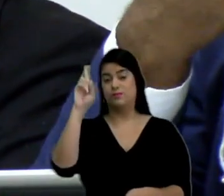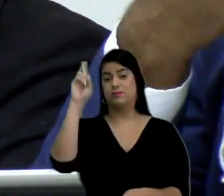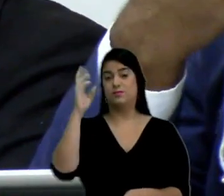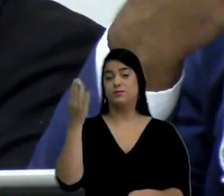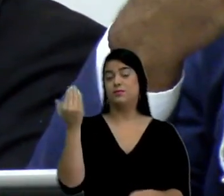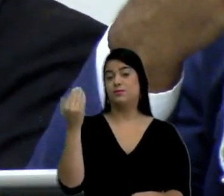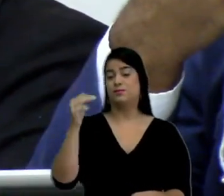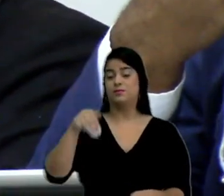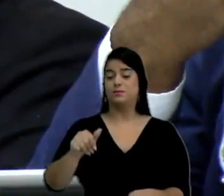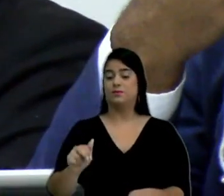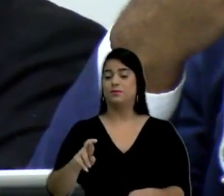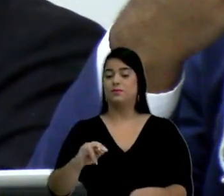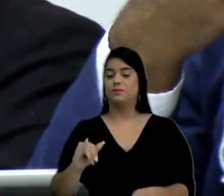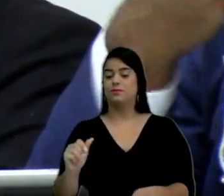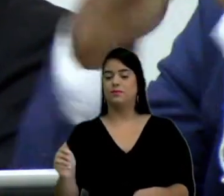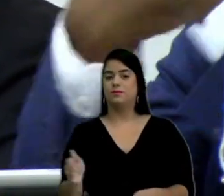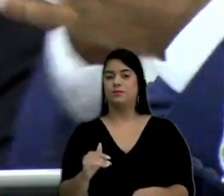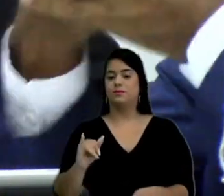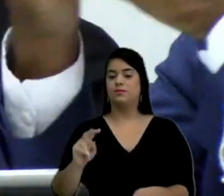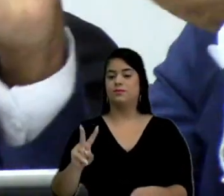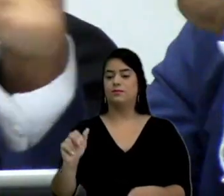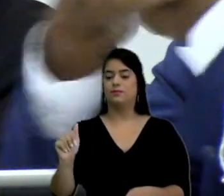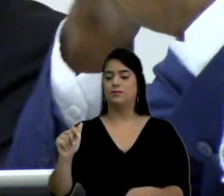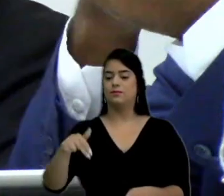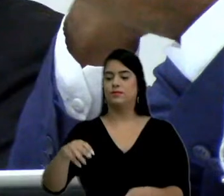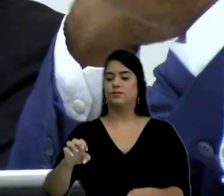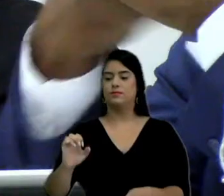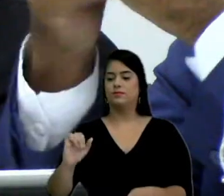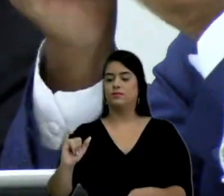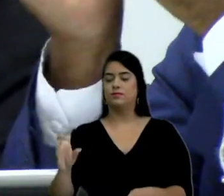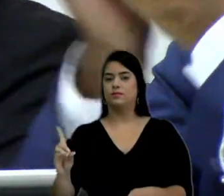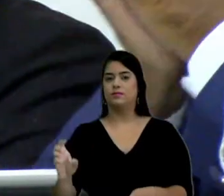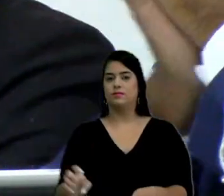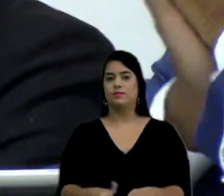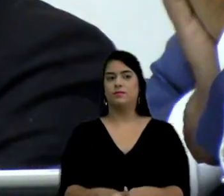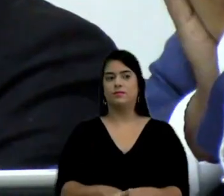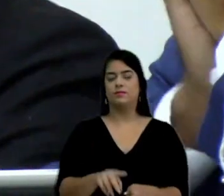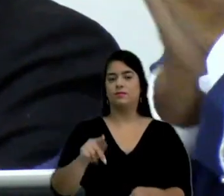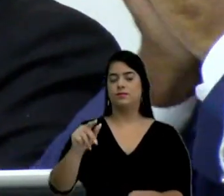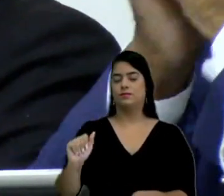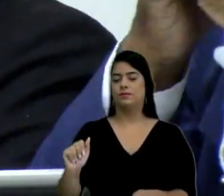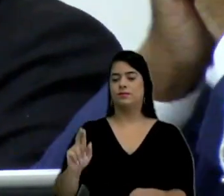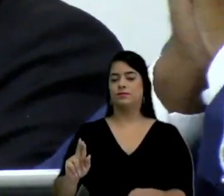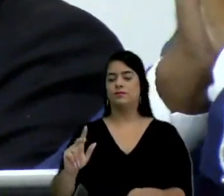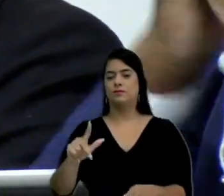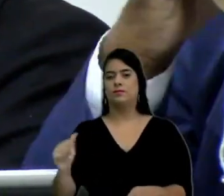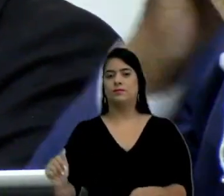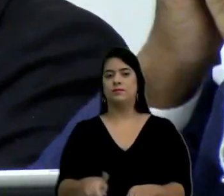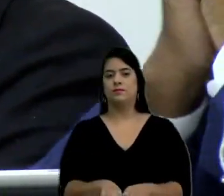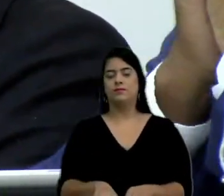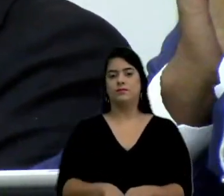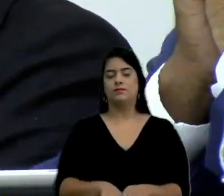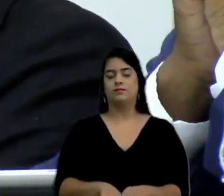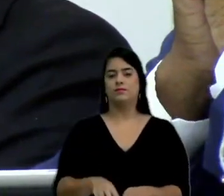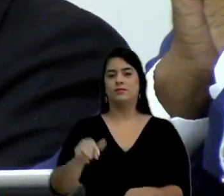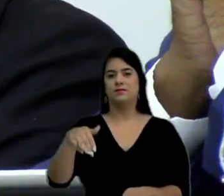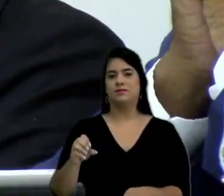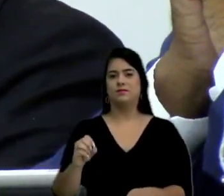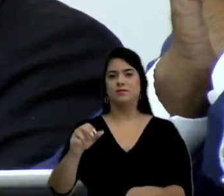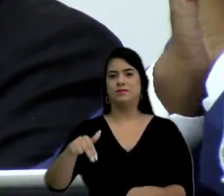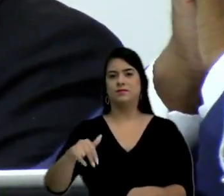Ivaneide Fernandes a Paula Aline a Isla Siqueira Mica